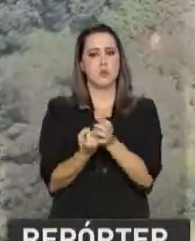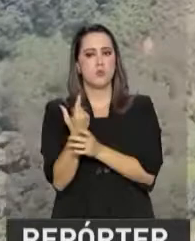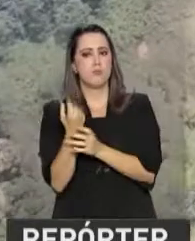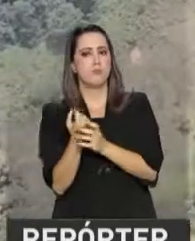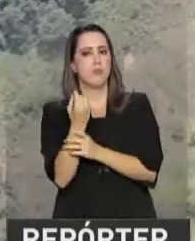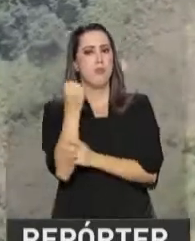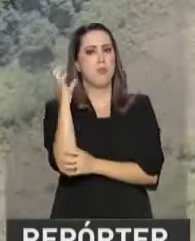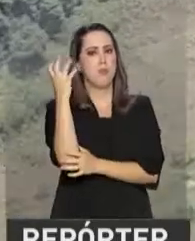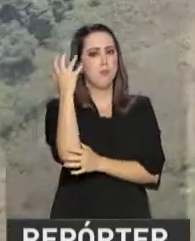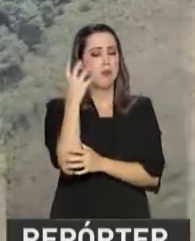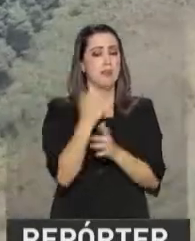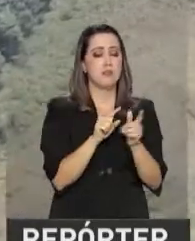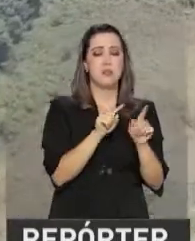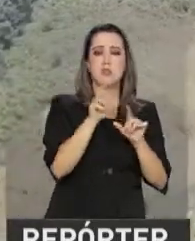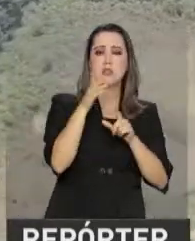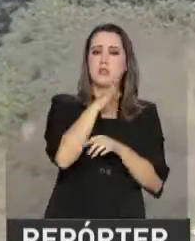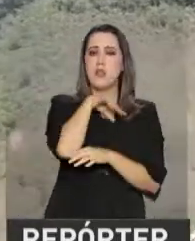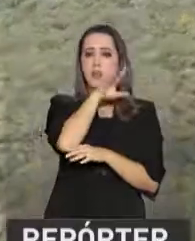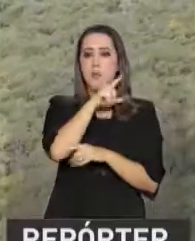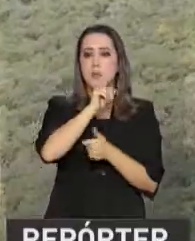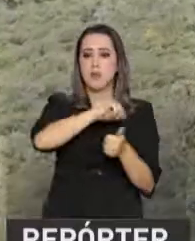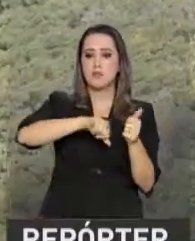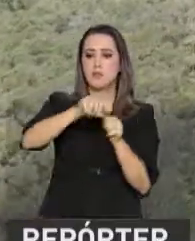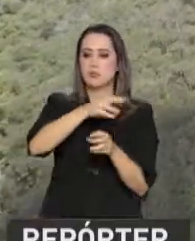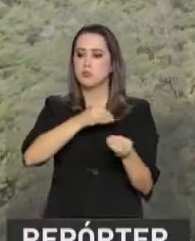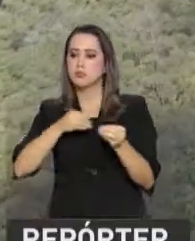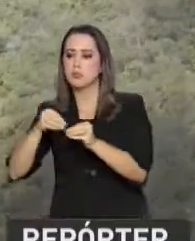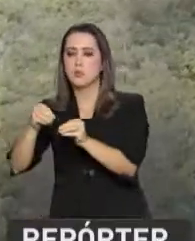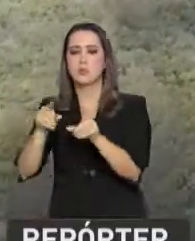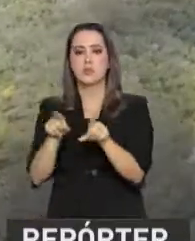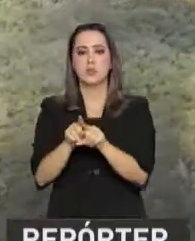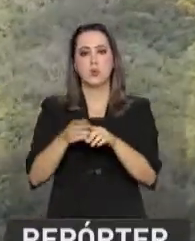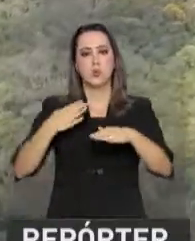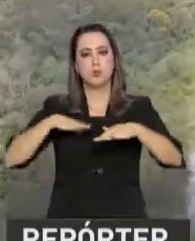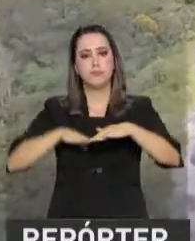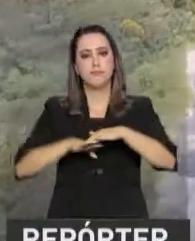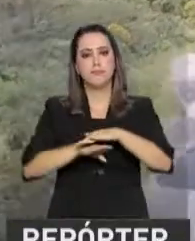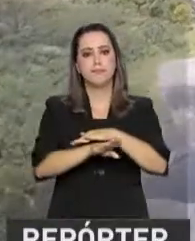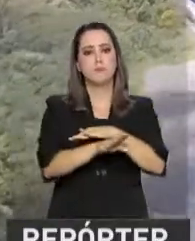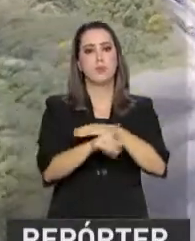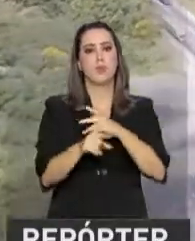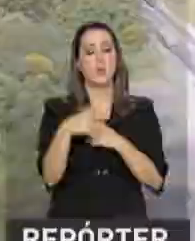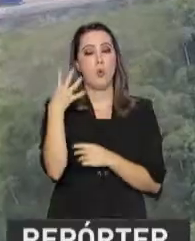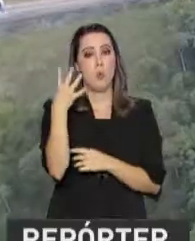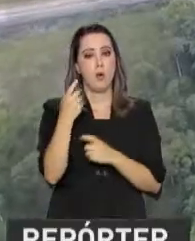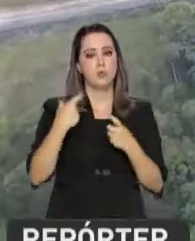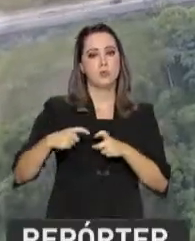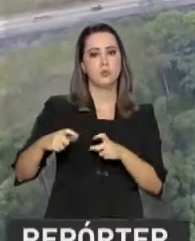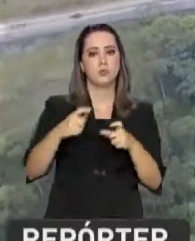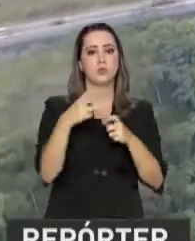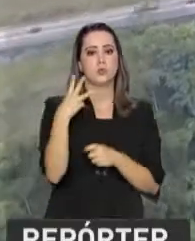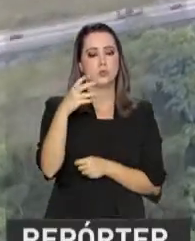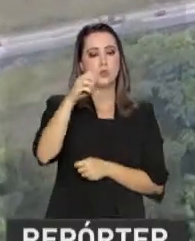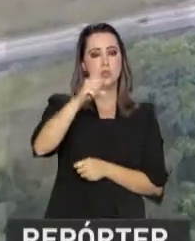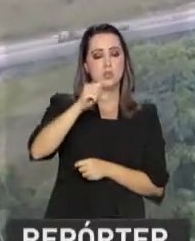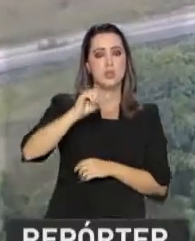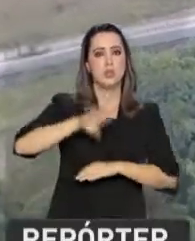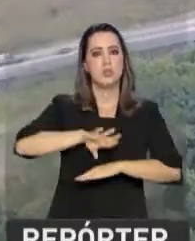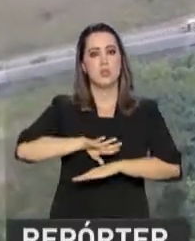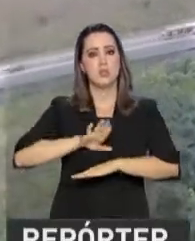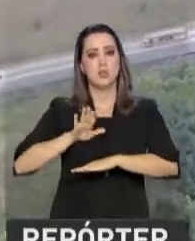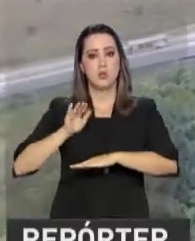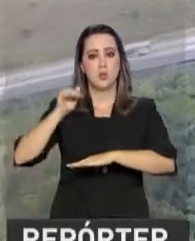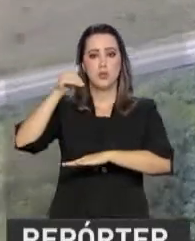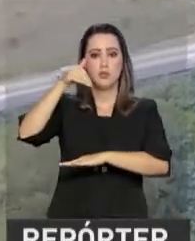outras reservas. Cortando a floresta, passando no meio das rochas, 4 túneis e 39 pontes e viadutos